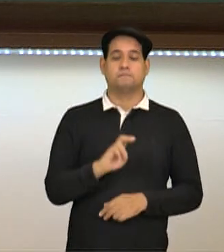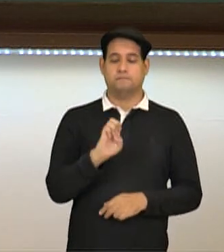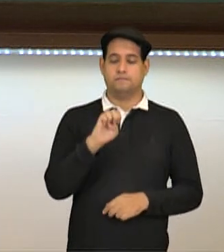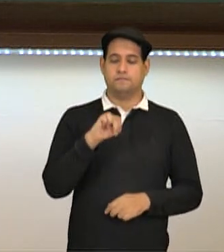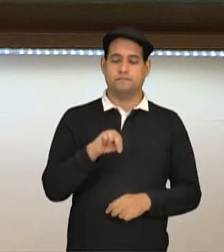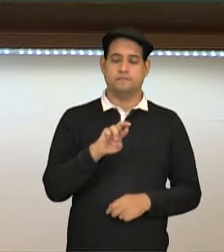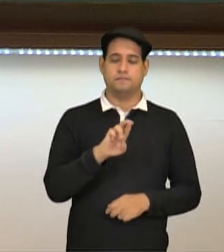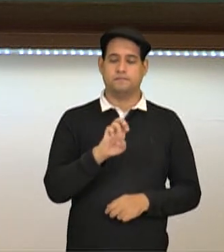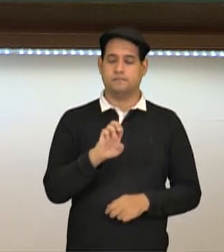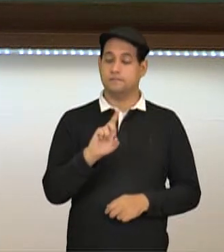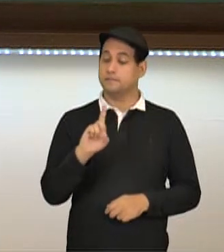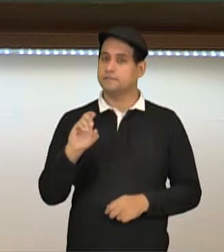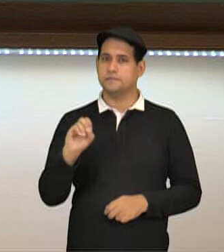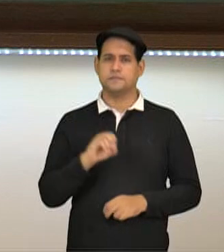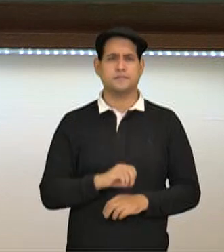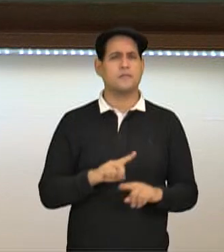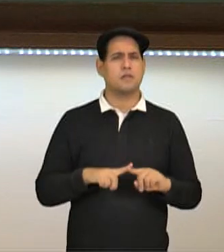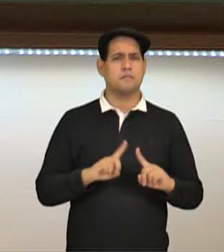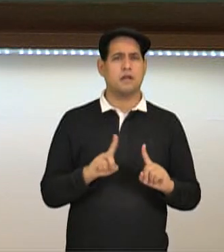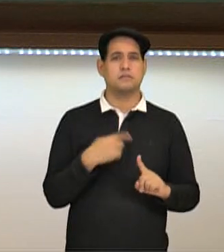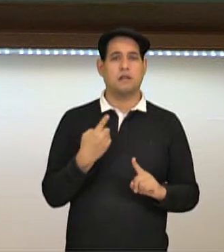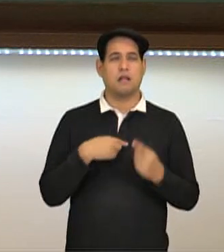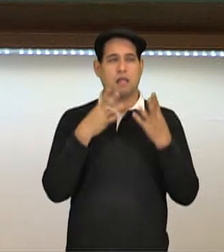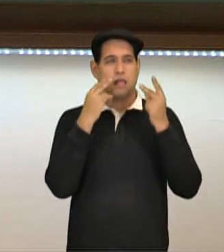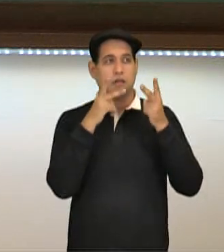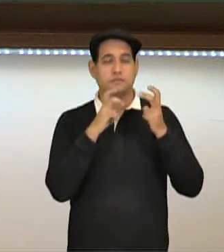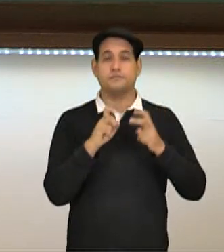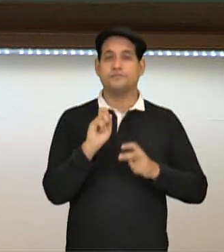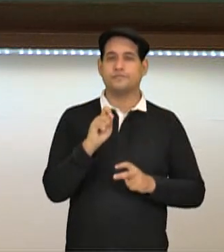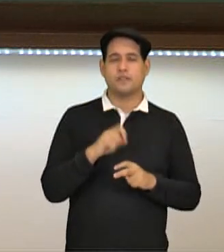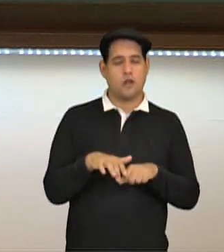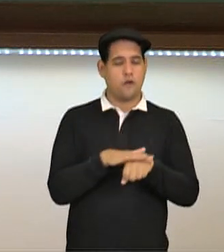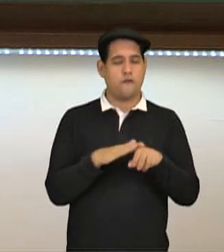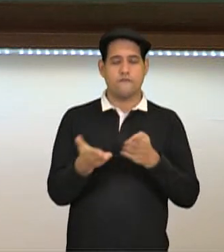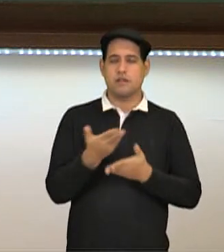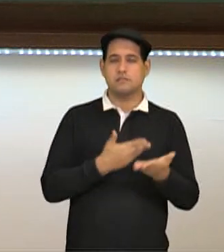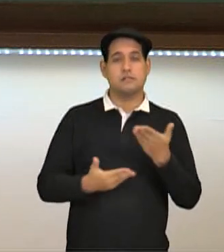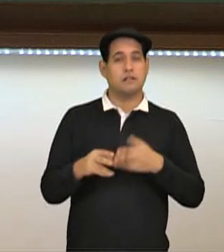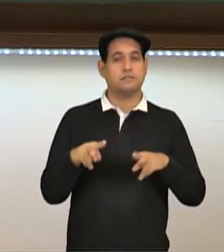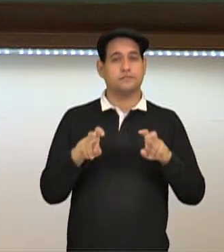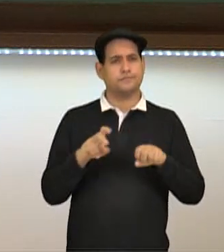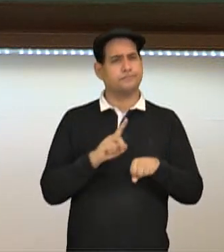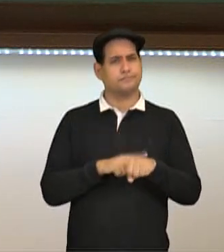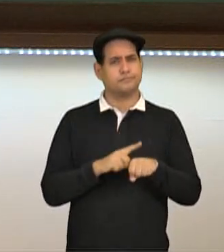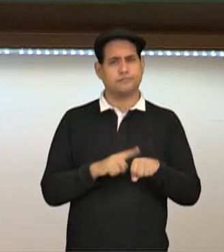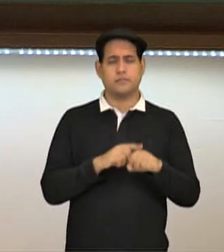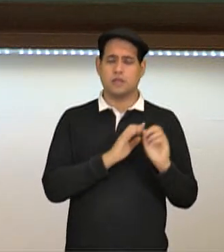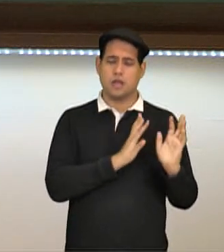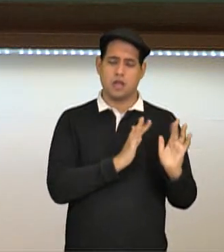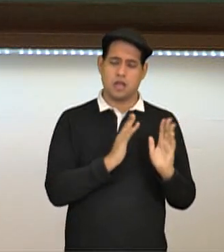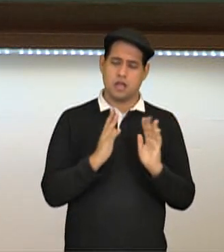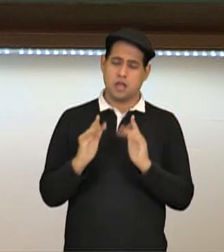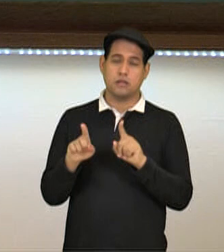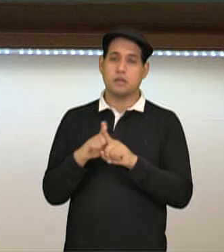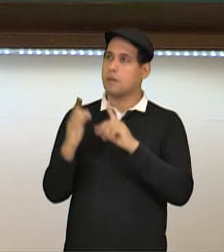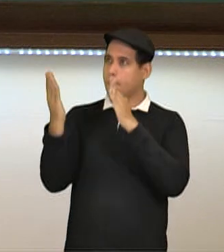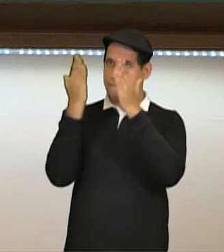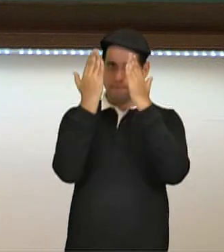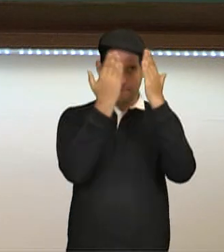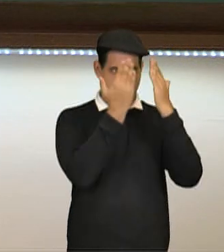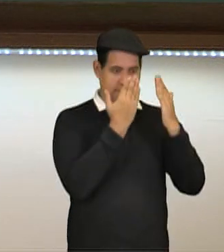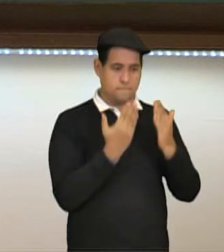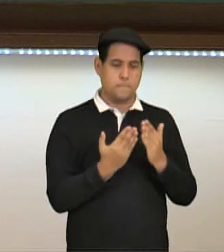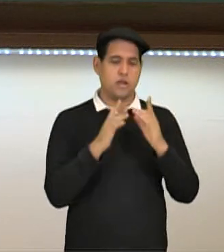enredo. Mas a gente se ateve mais aqui a discutir a questão do tempo, cronológico e psicológico,